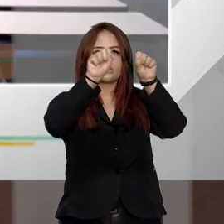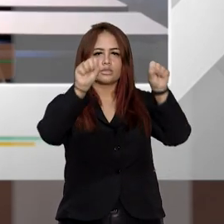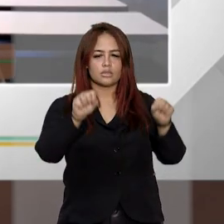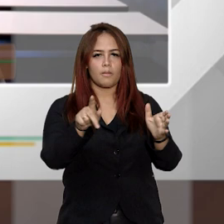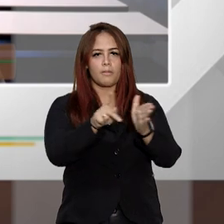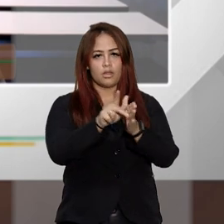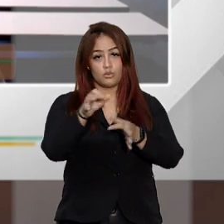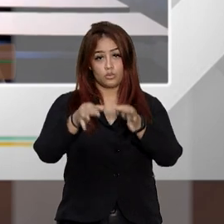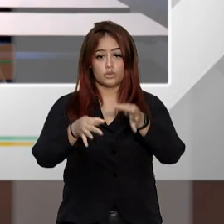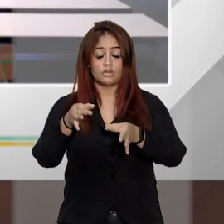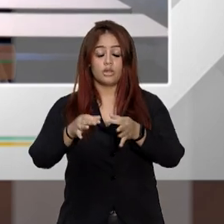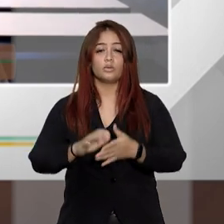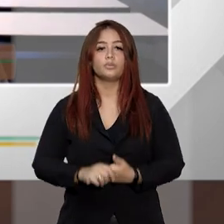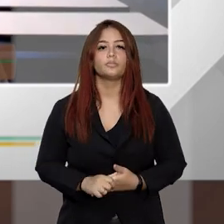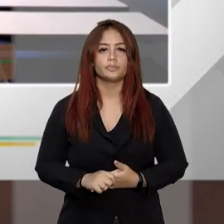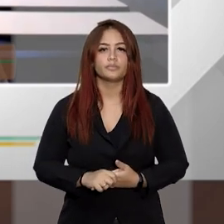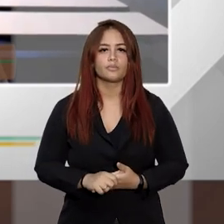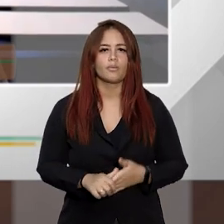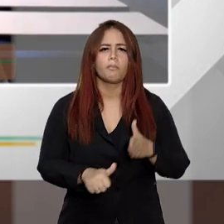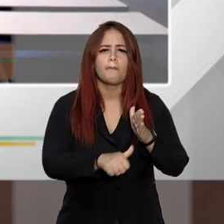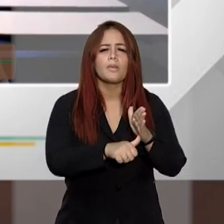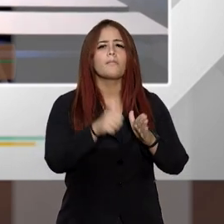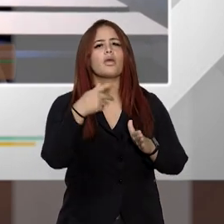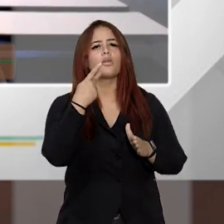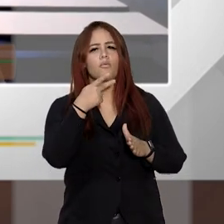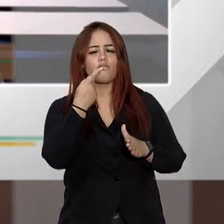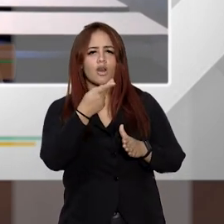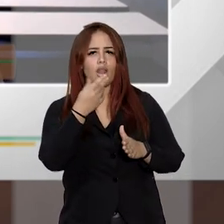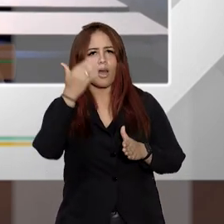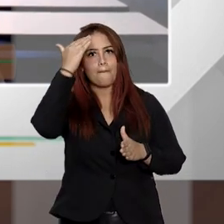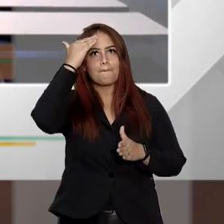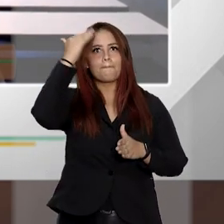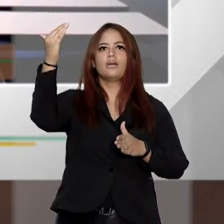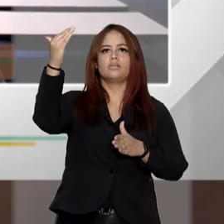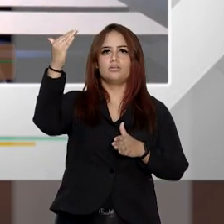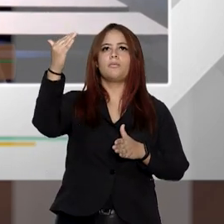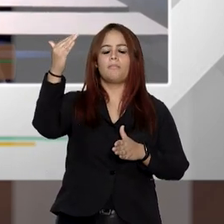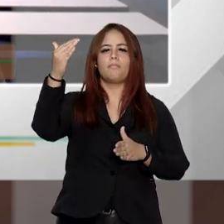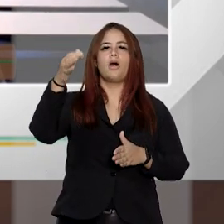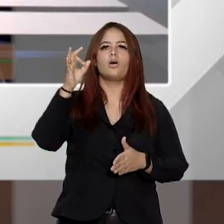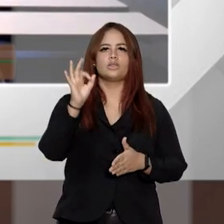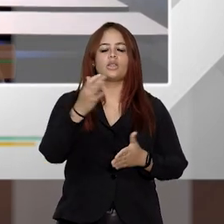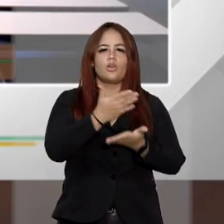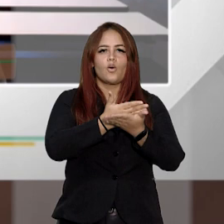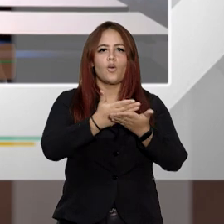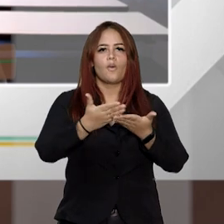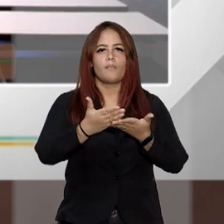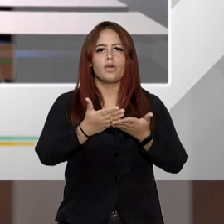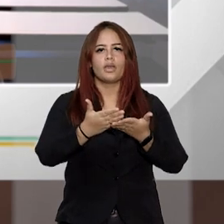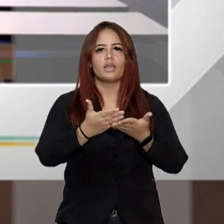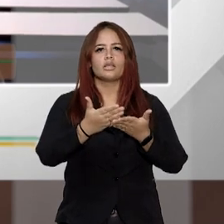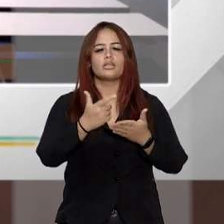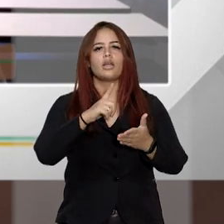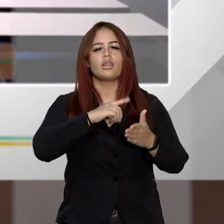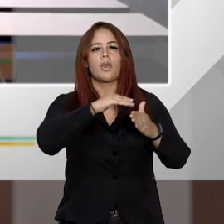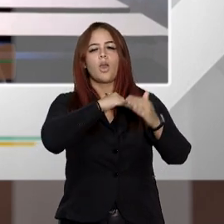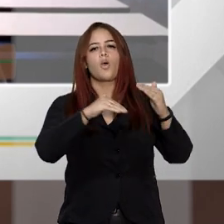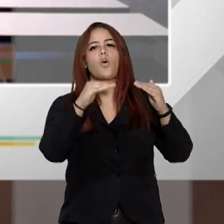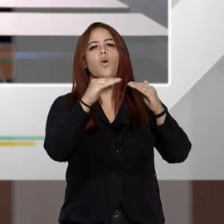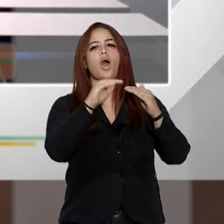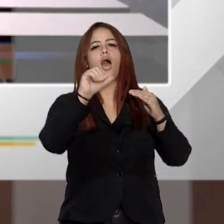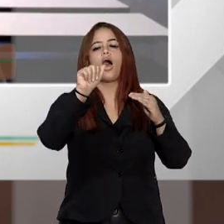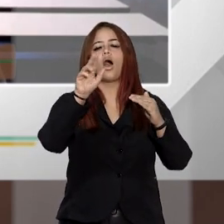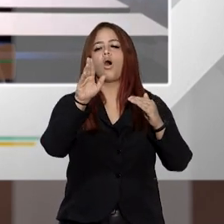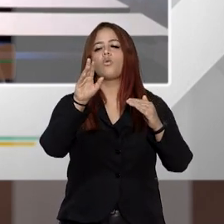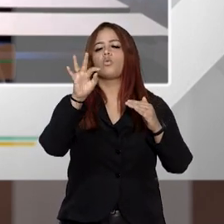sistema dos juizados. O primeiro que eu posso falar deles, que é o principal, assim, de início, é a autocomposição. O que,